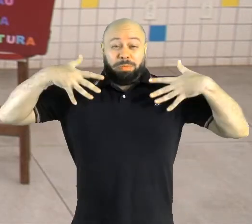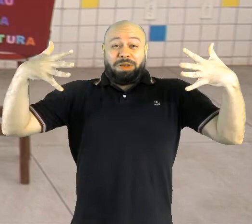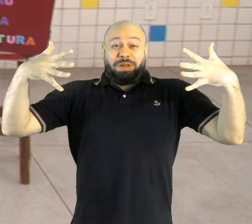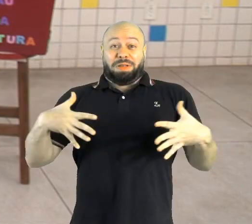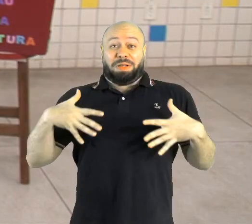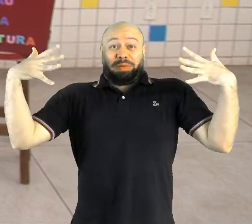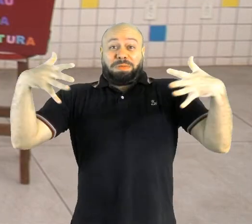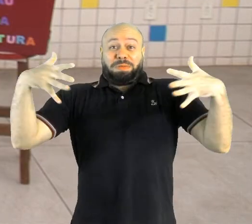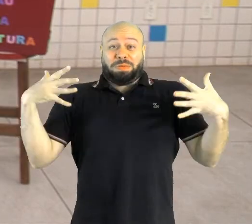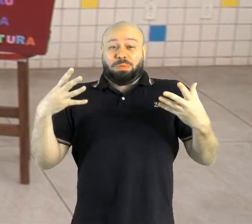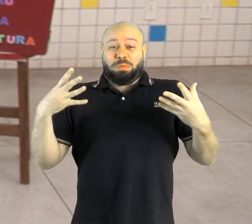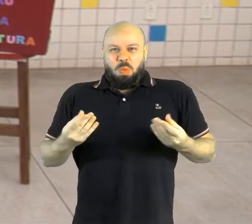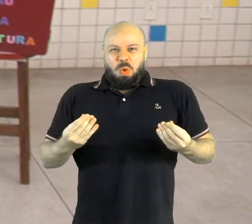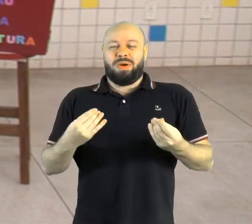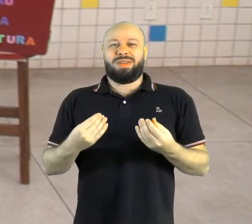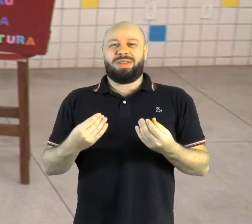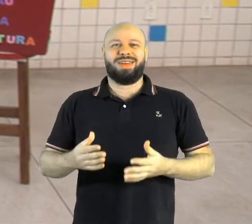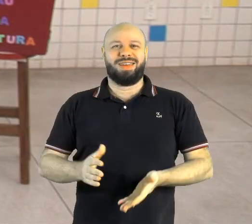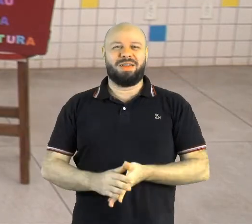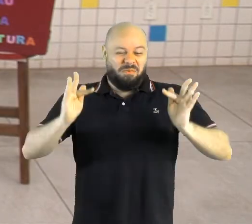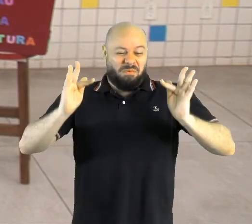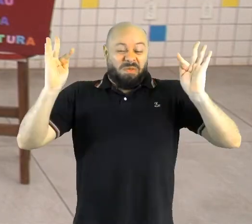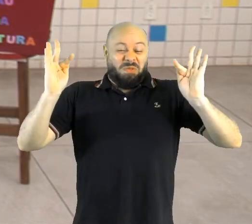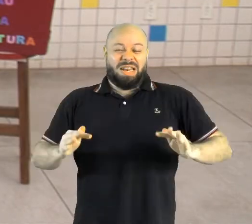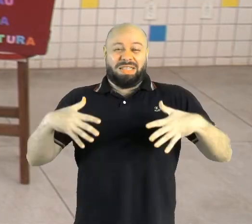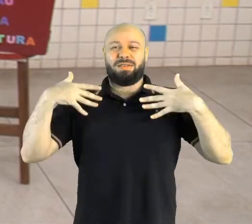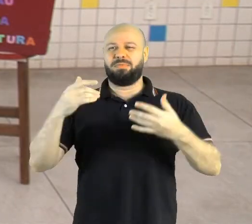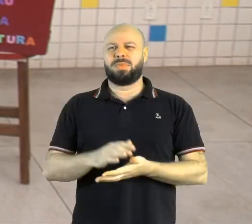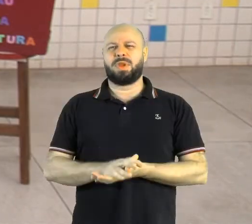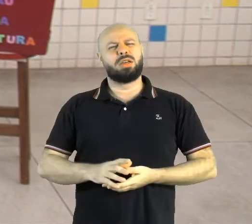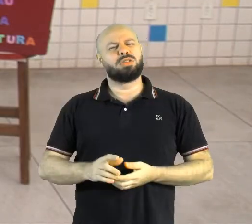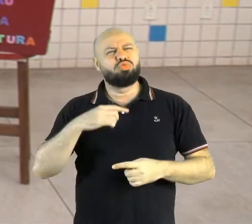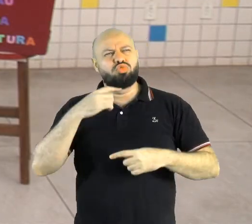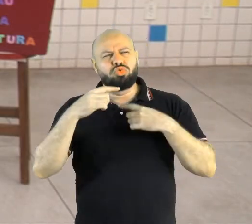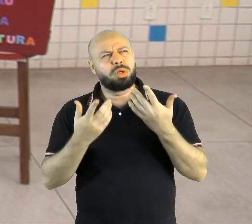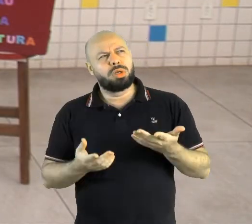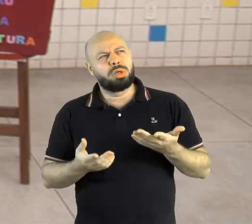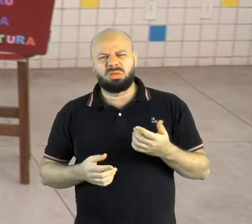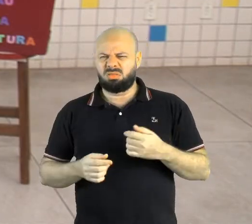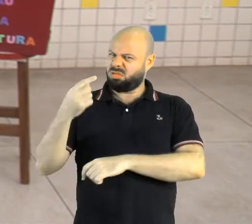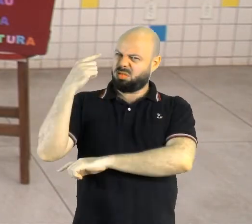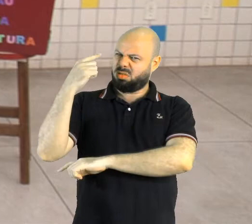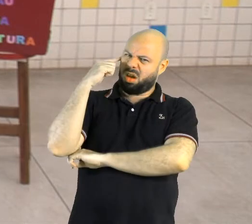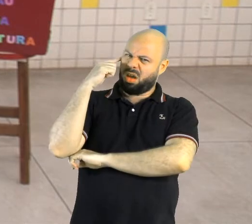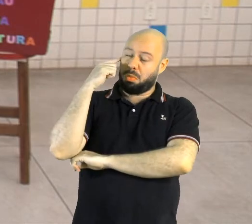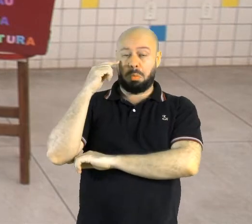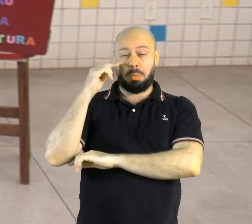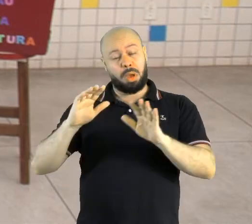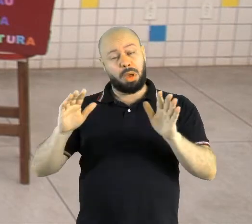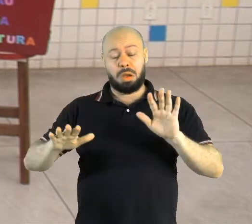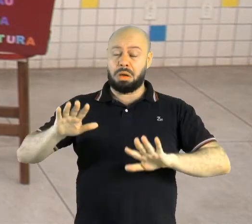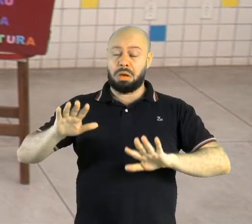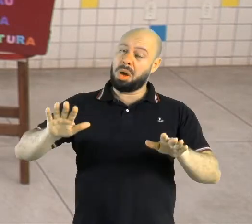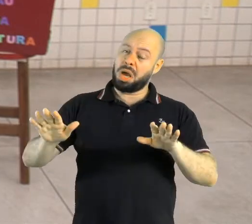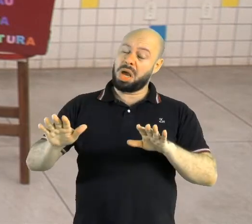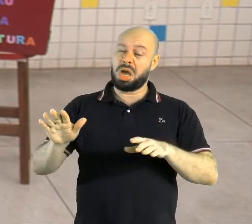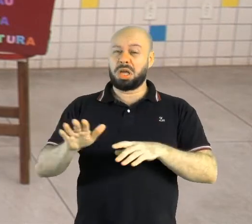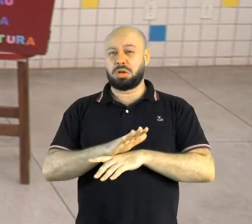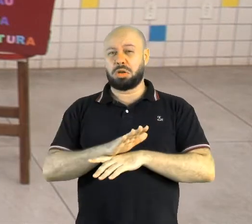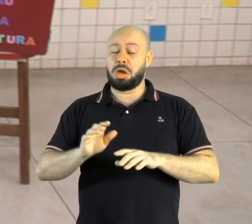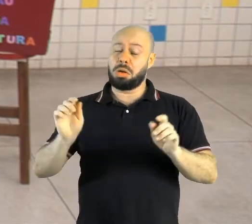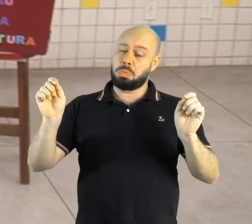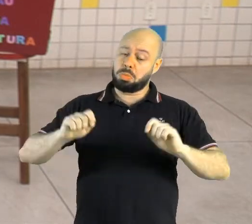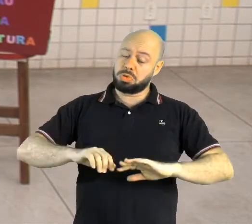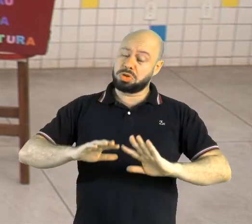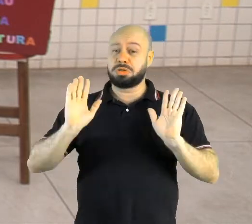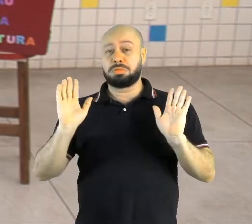muito alegre. E aí você começa. De dúvida, quando você fala, será? Talvez, não sei, porventura, provavelmente isso